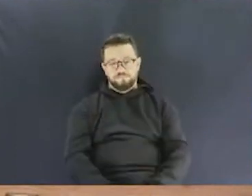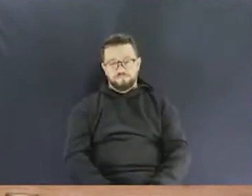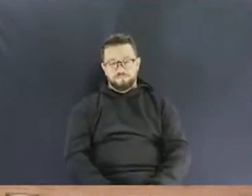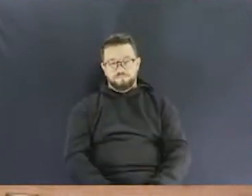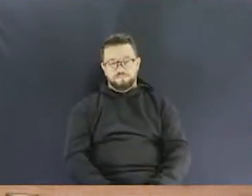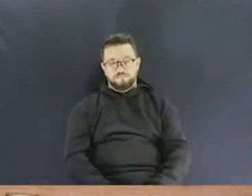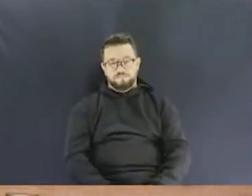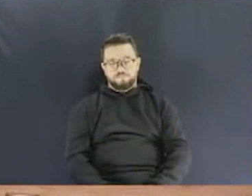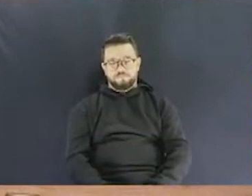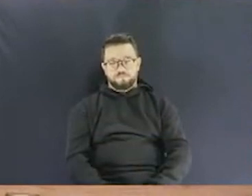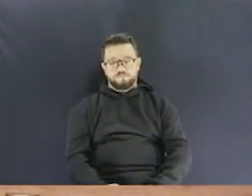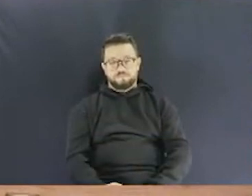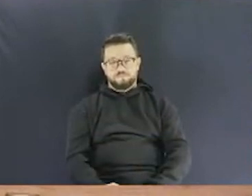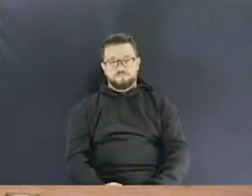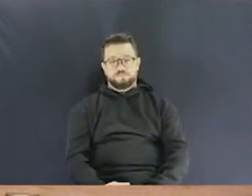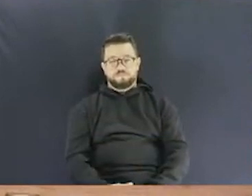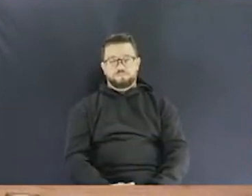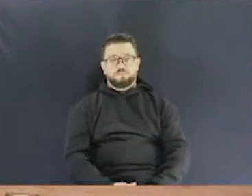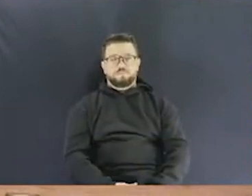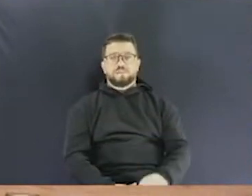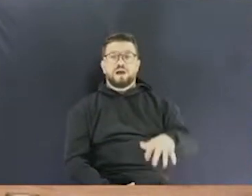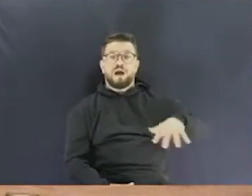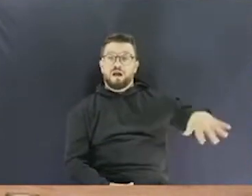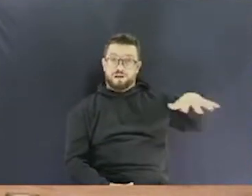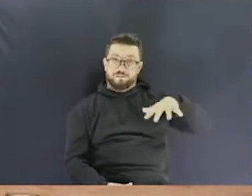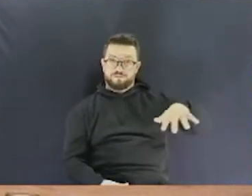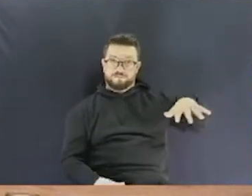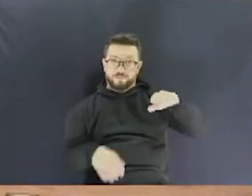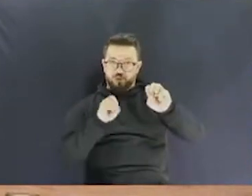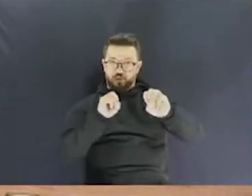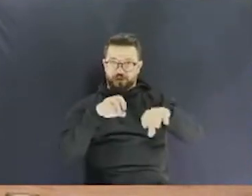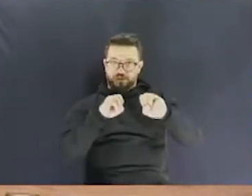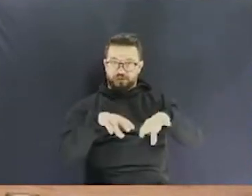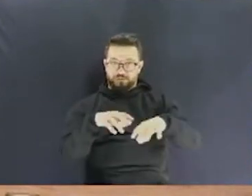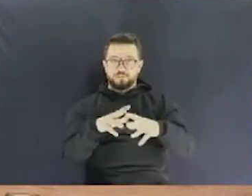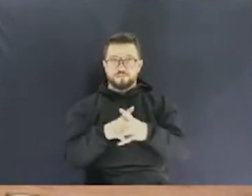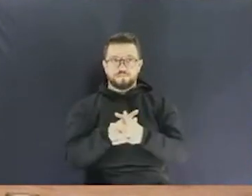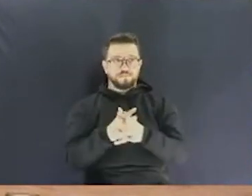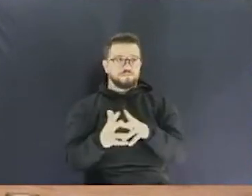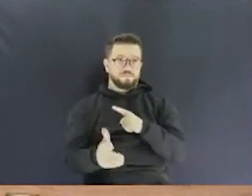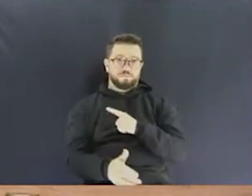Com relação às metas da educação, a gente conversou aqui um pouco antes, e, realmente, eu acho que vale